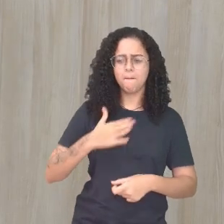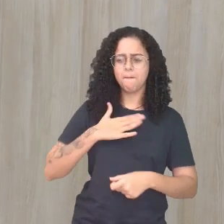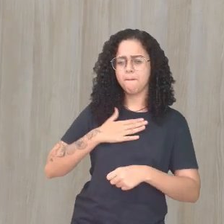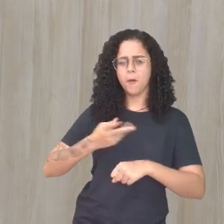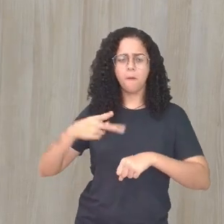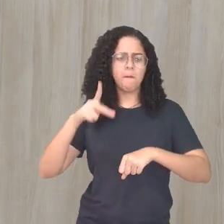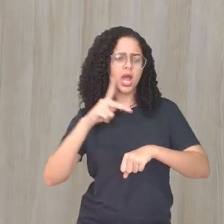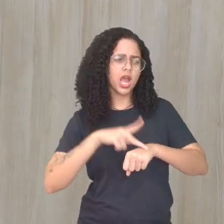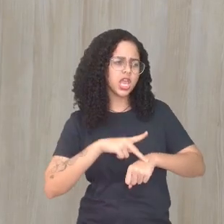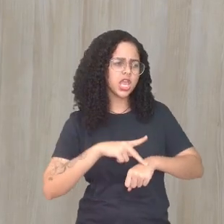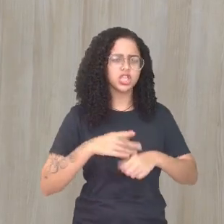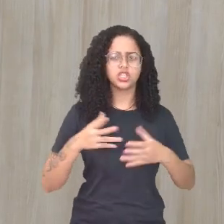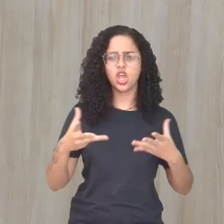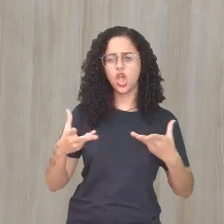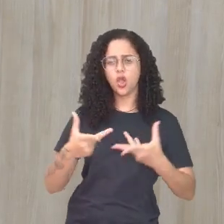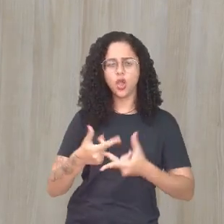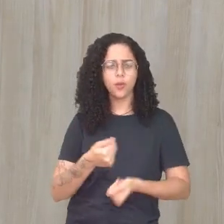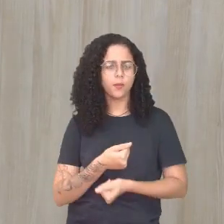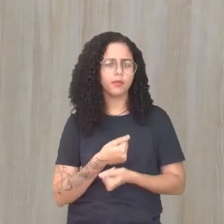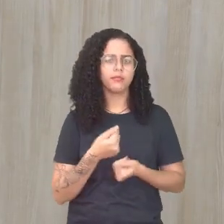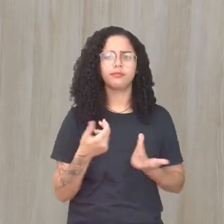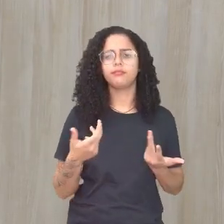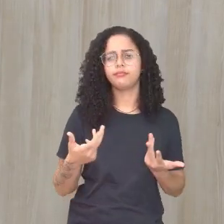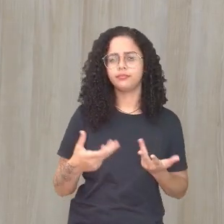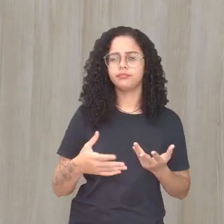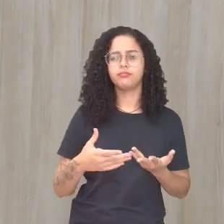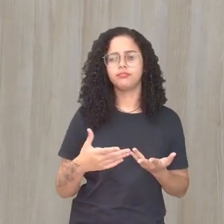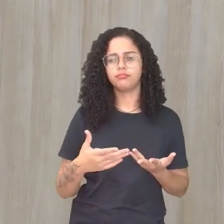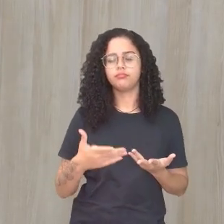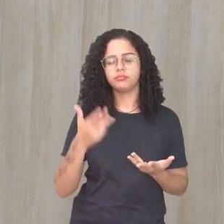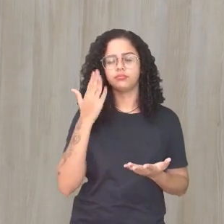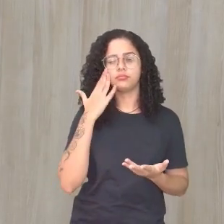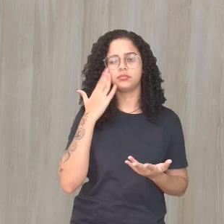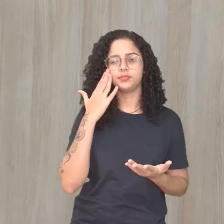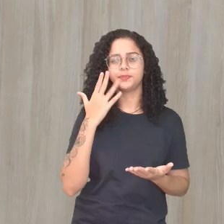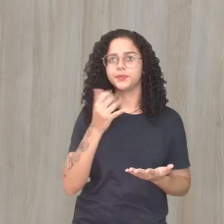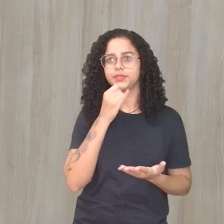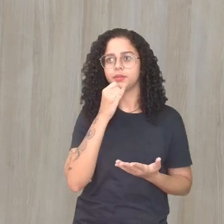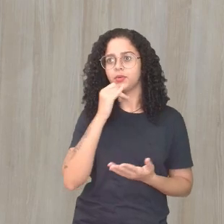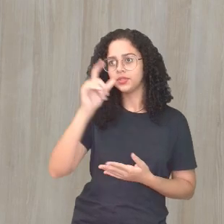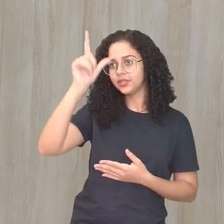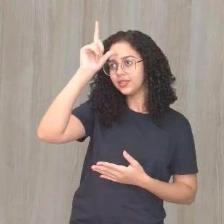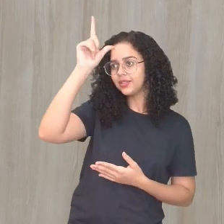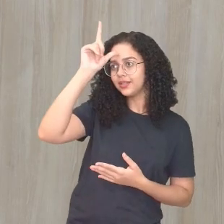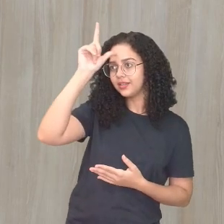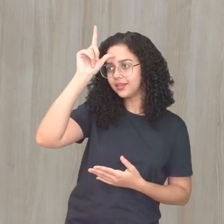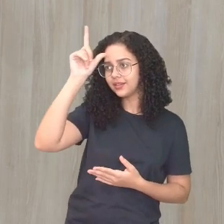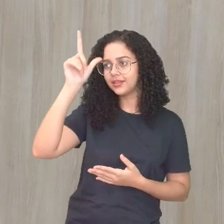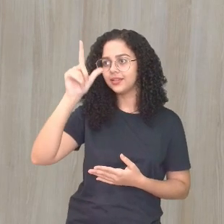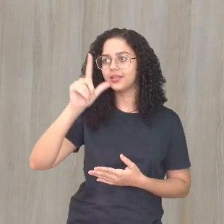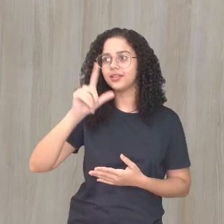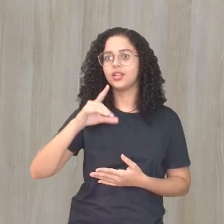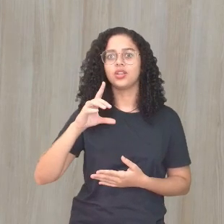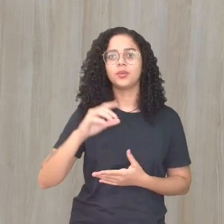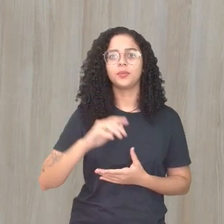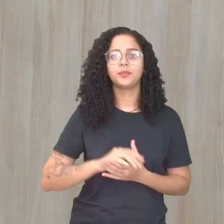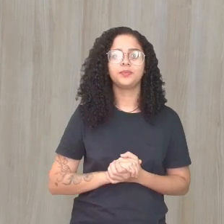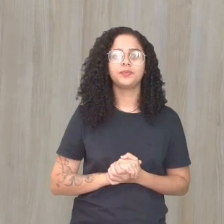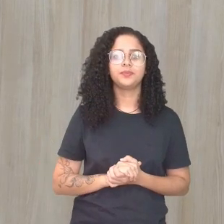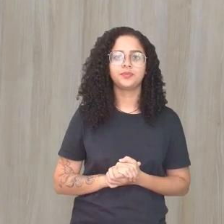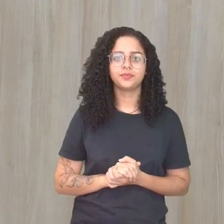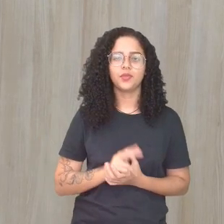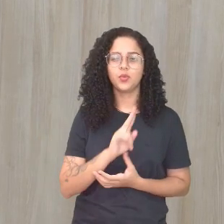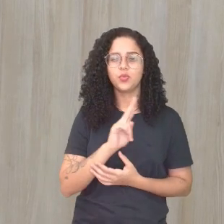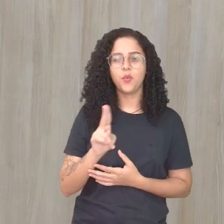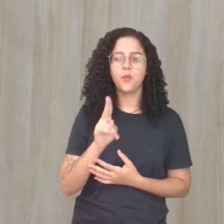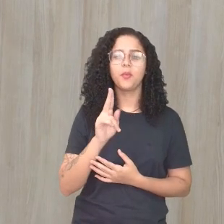Por exemplo, né? O lema da Alemanha nazista era o Deutsch über